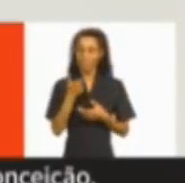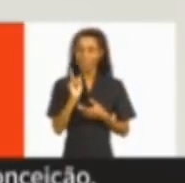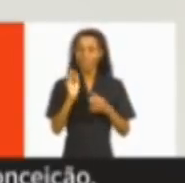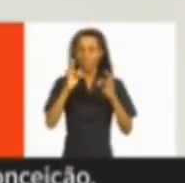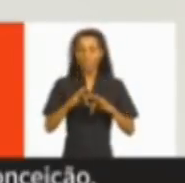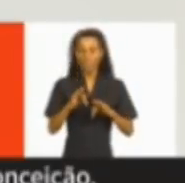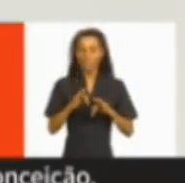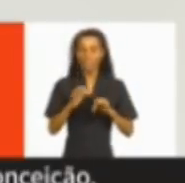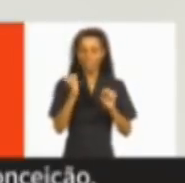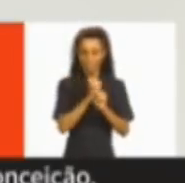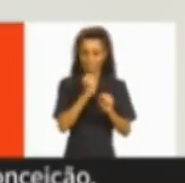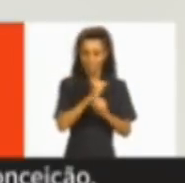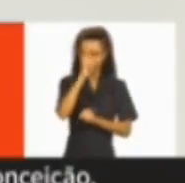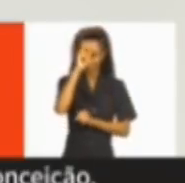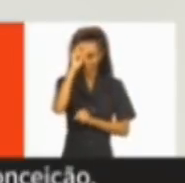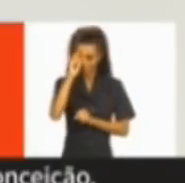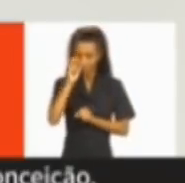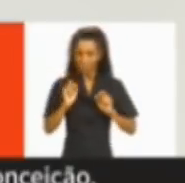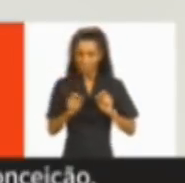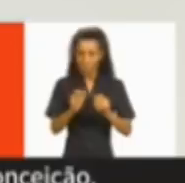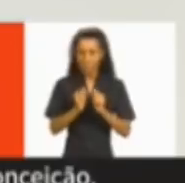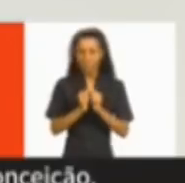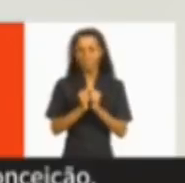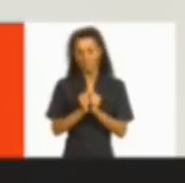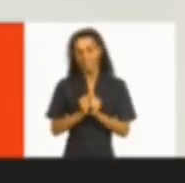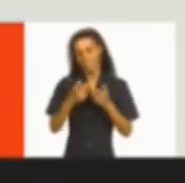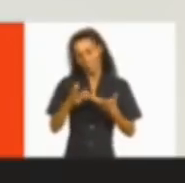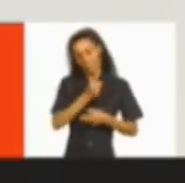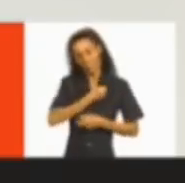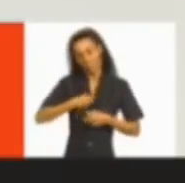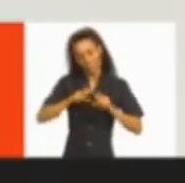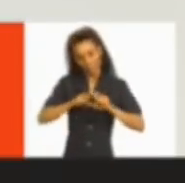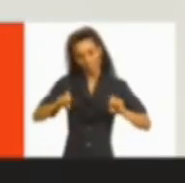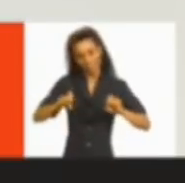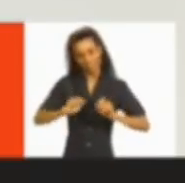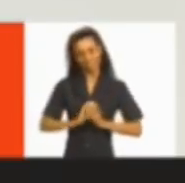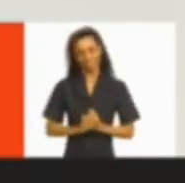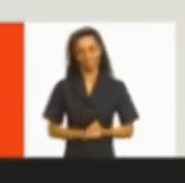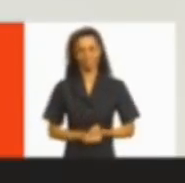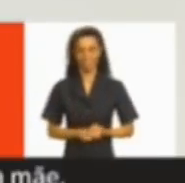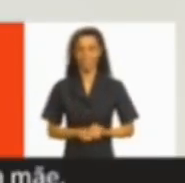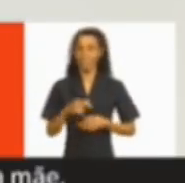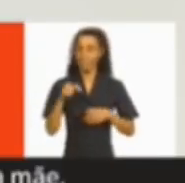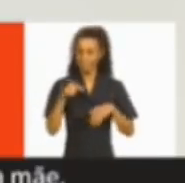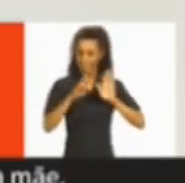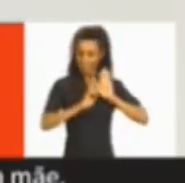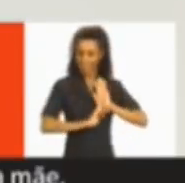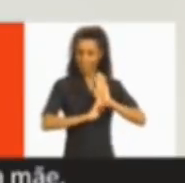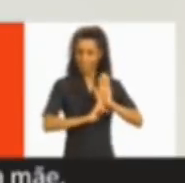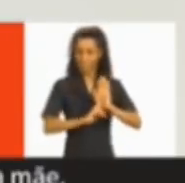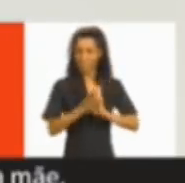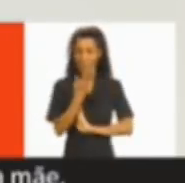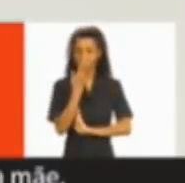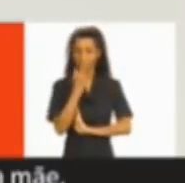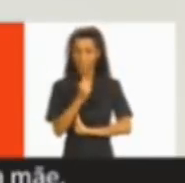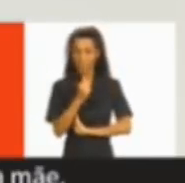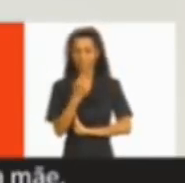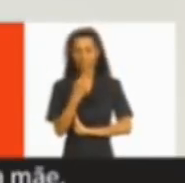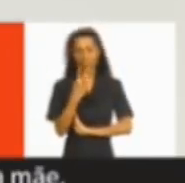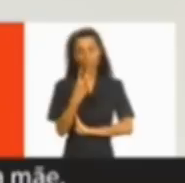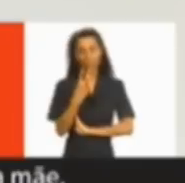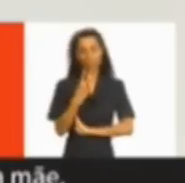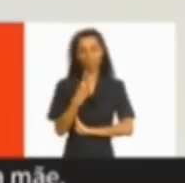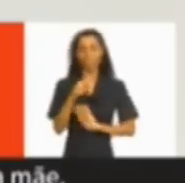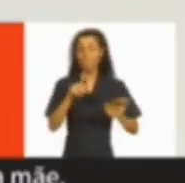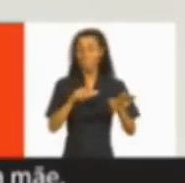conclusão da obra do Hospital do Câncer junto ao Conceição. Meu número é 1566. Esta representação de uma criança com